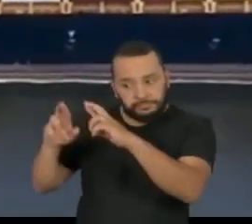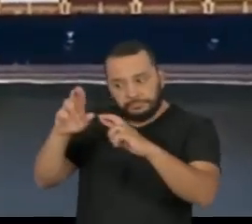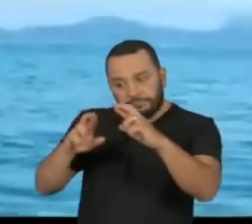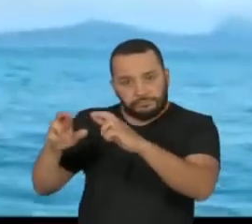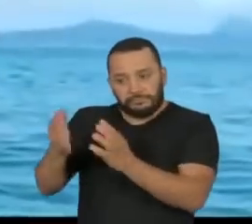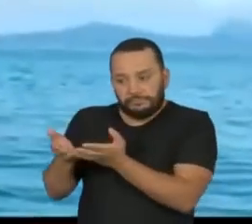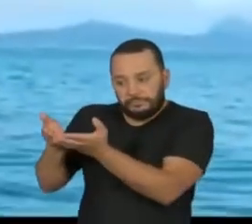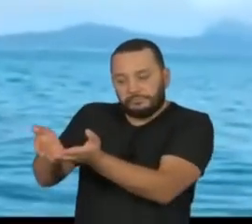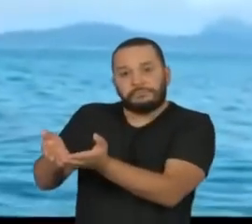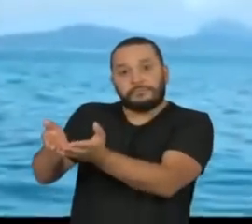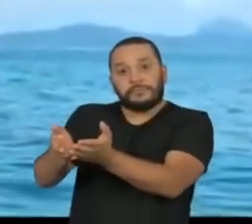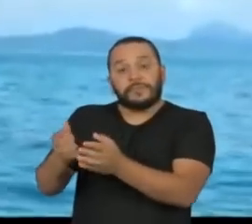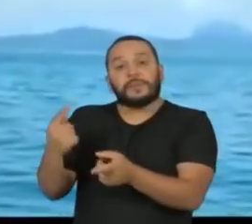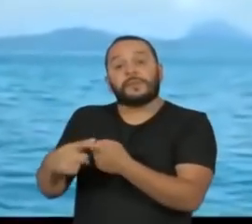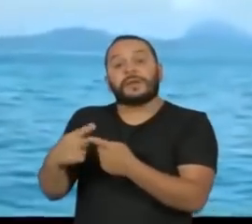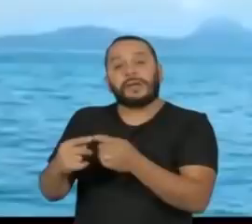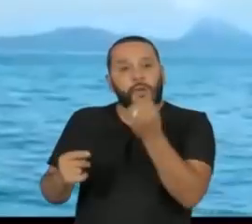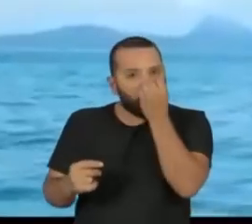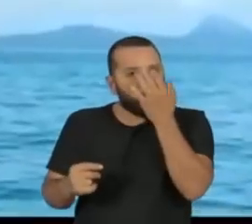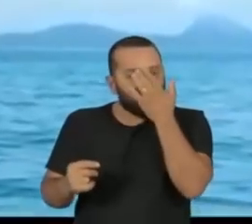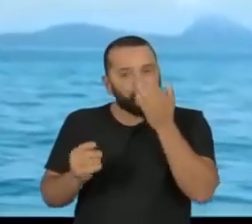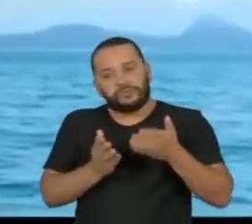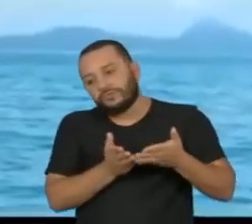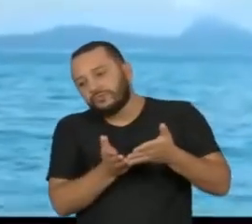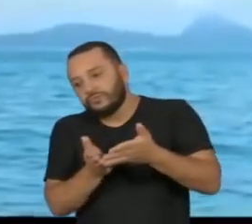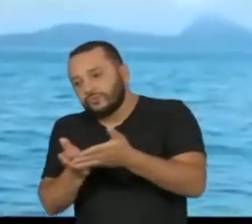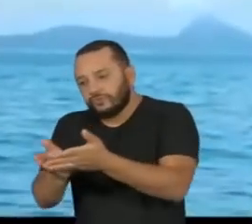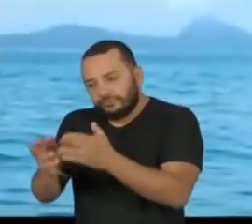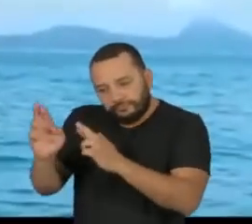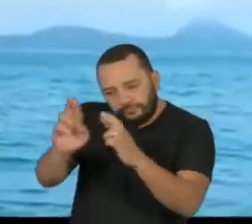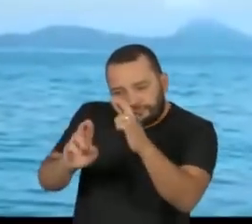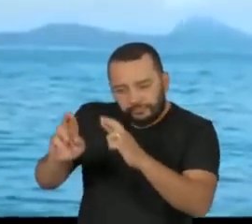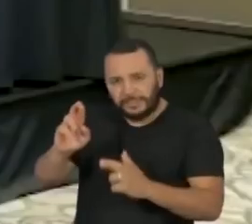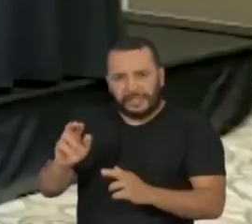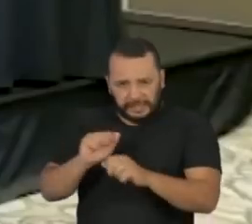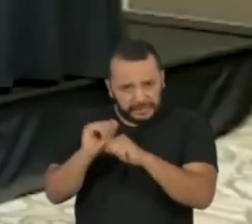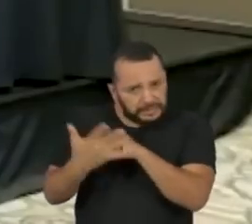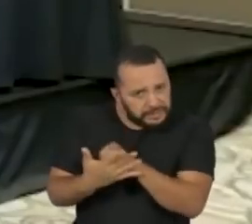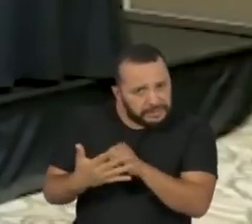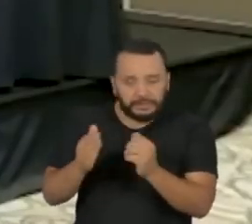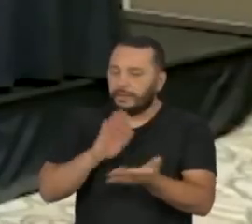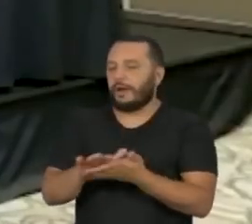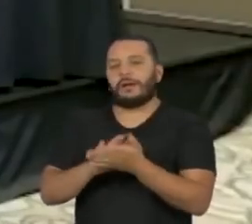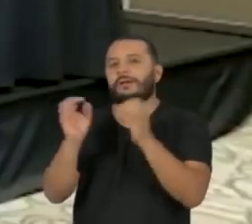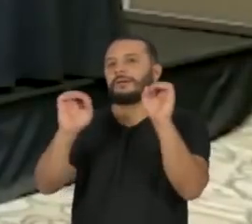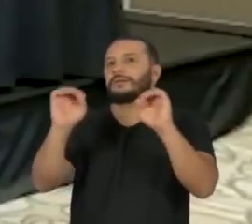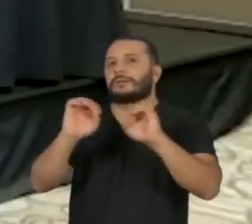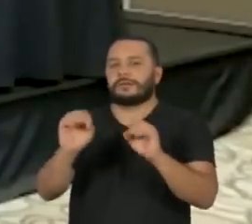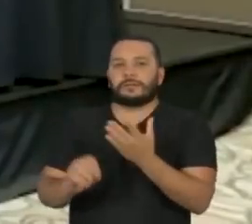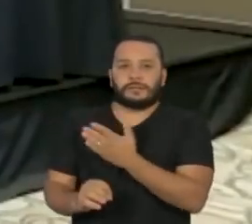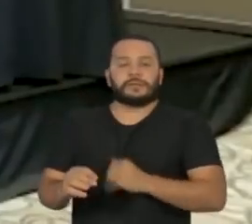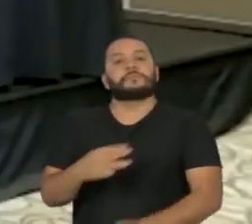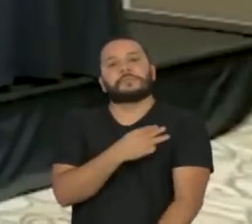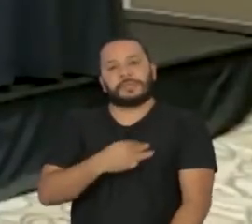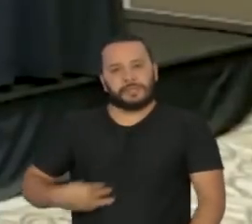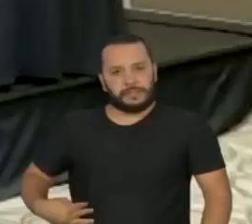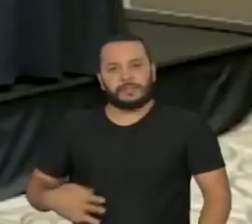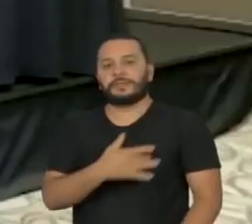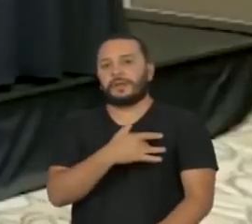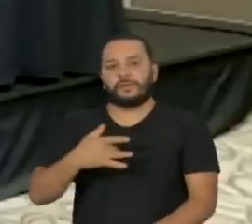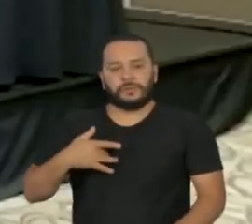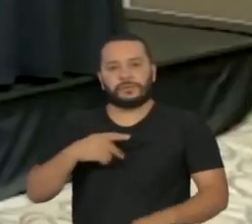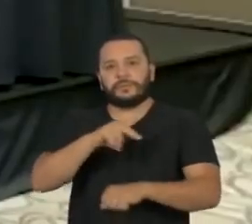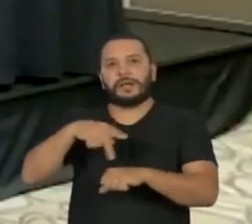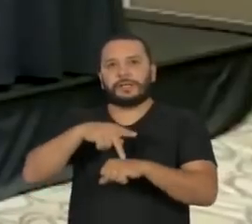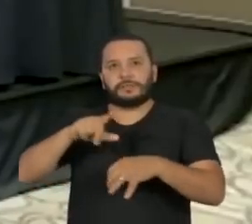da China. A agência descartou qualquer presença do Covid-19. Nesta quarta-feira, ministros da Saúde dos países do Mercosul